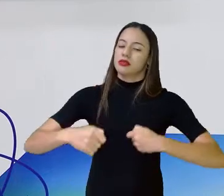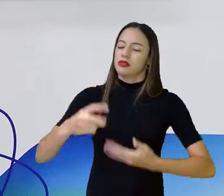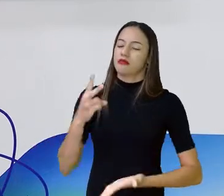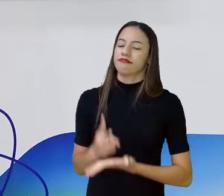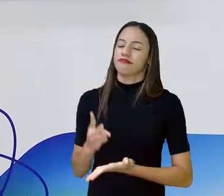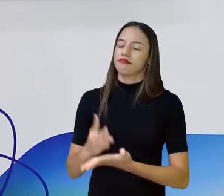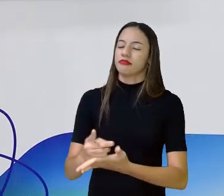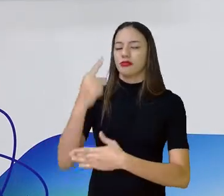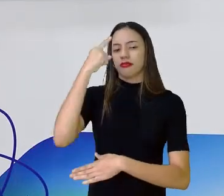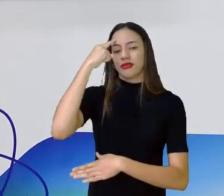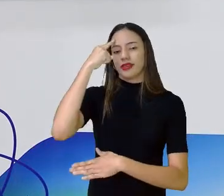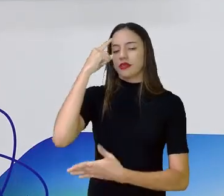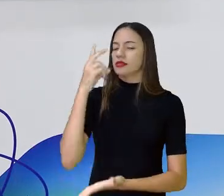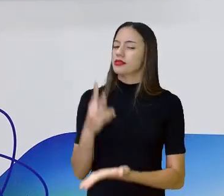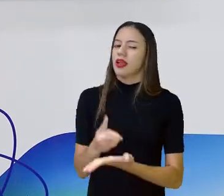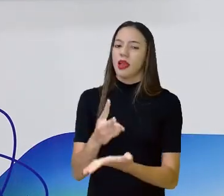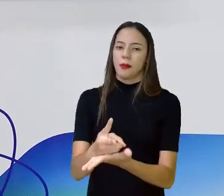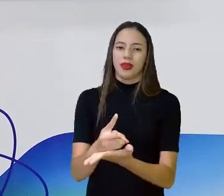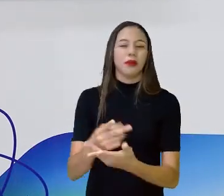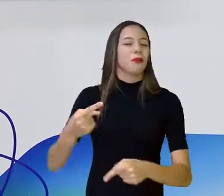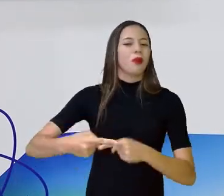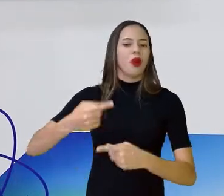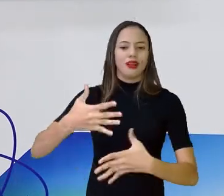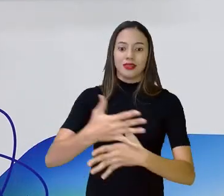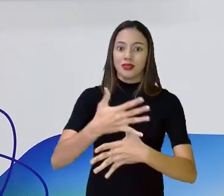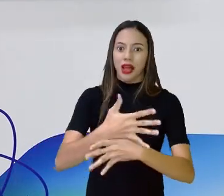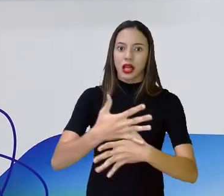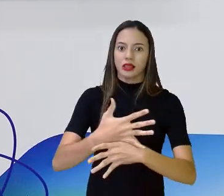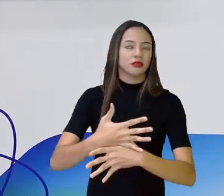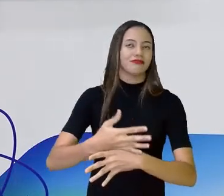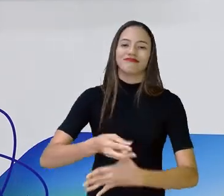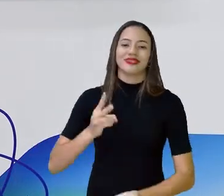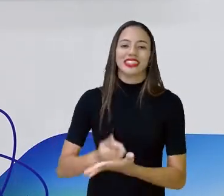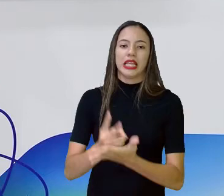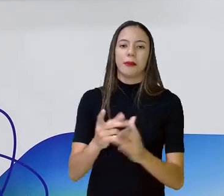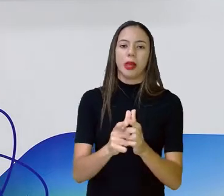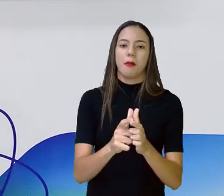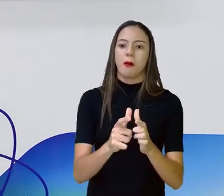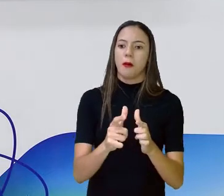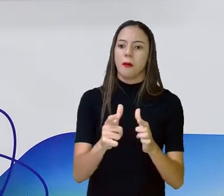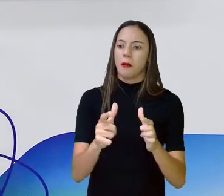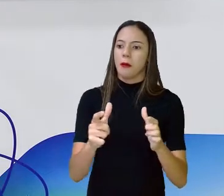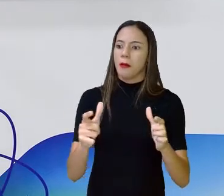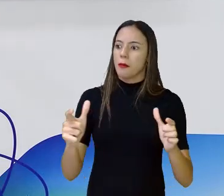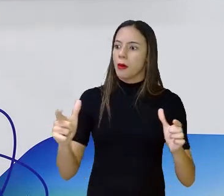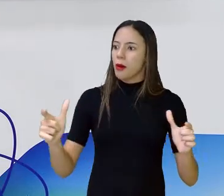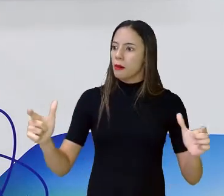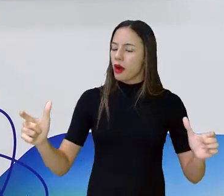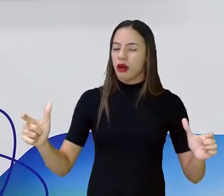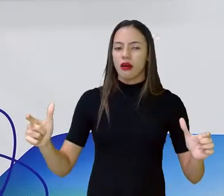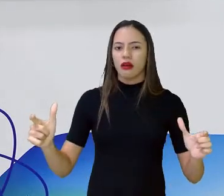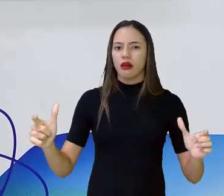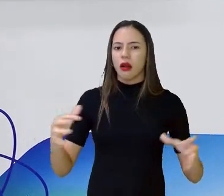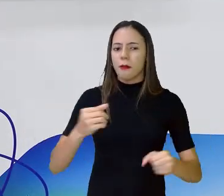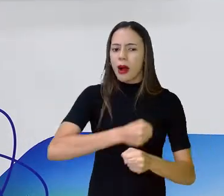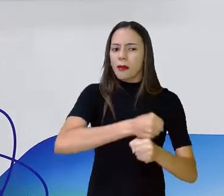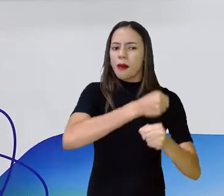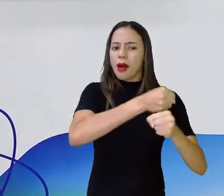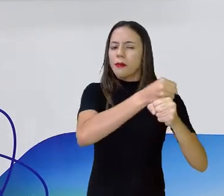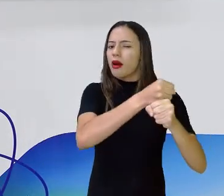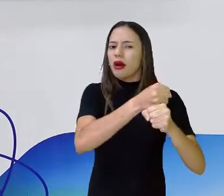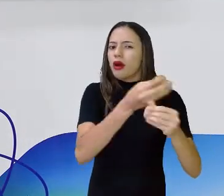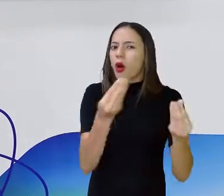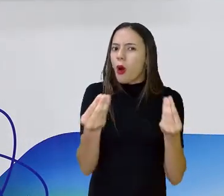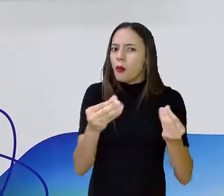pensando dessa forma, porque as cidades elas não param de crescer, elas estão se movimentando o tempo todo. E elas vão crescer onde? No